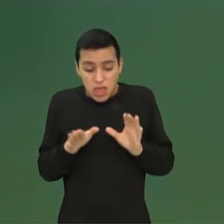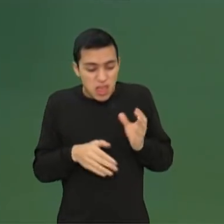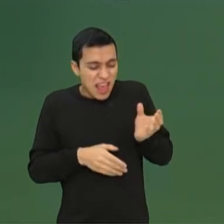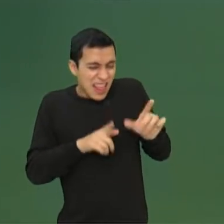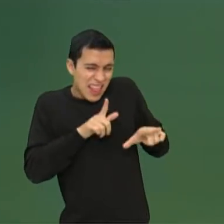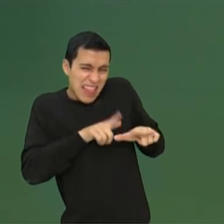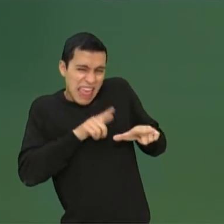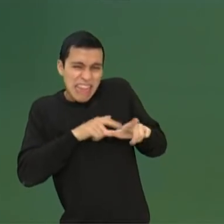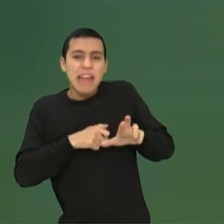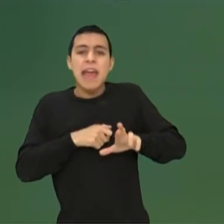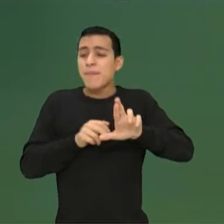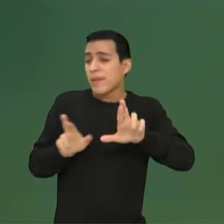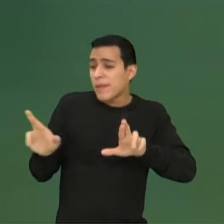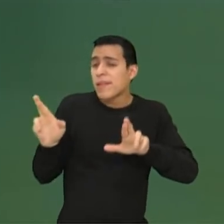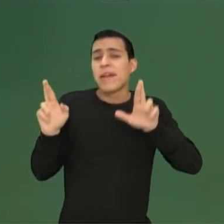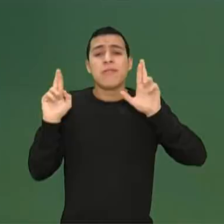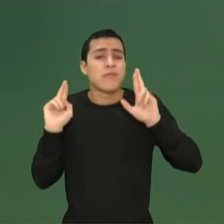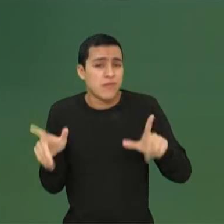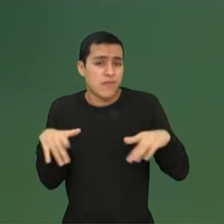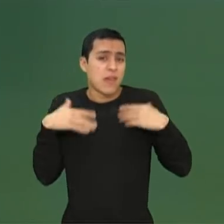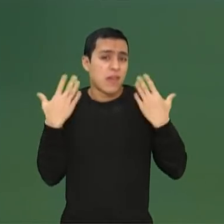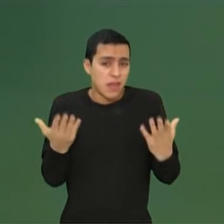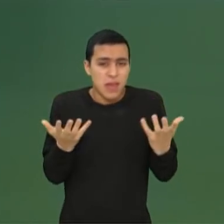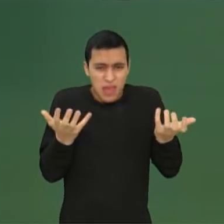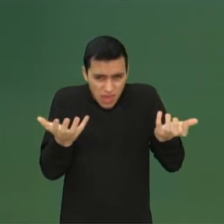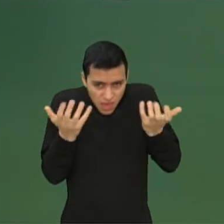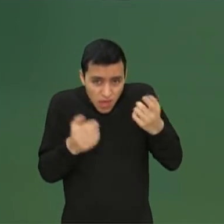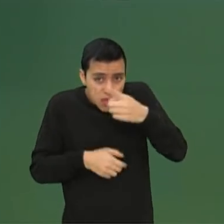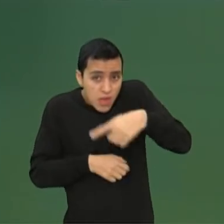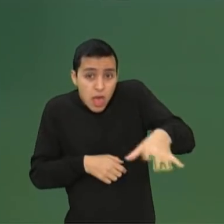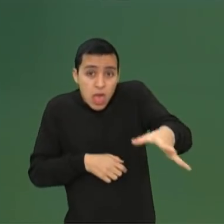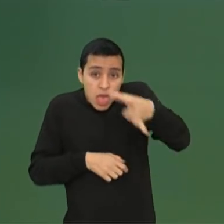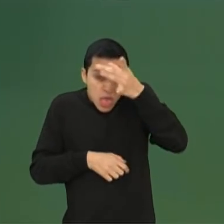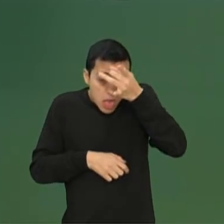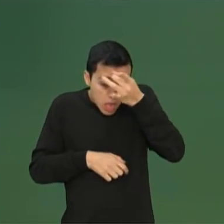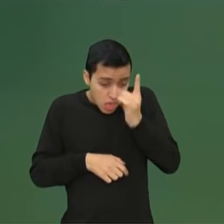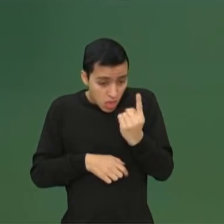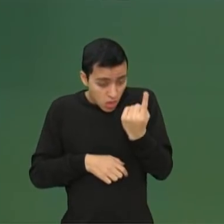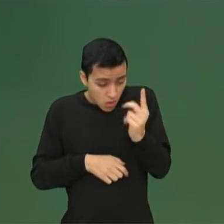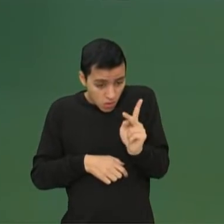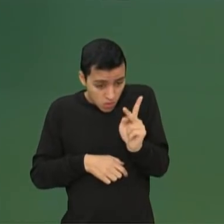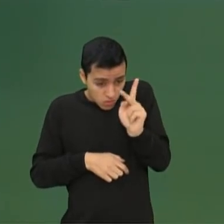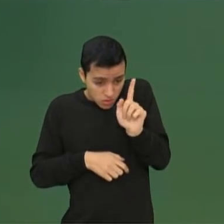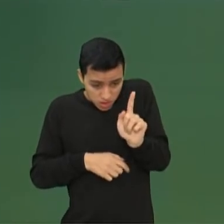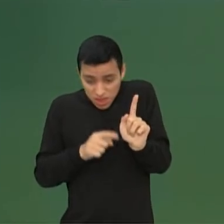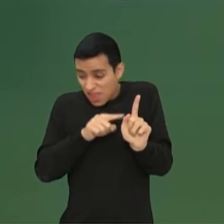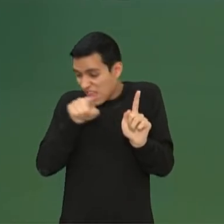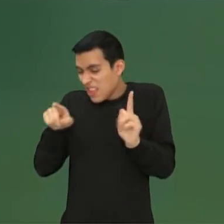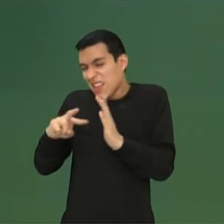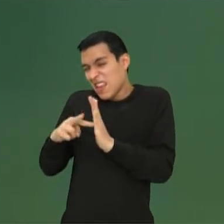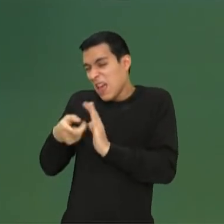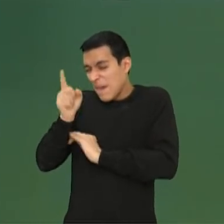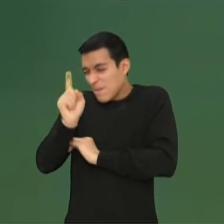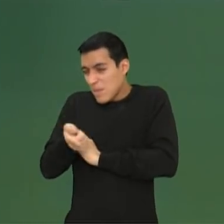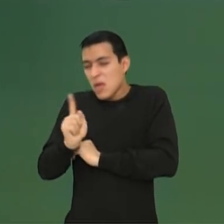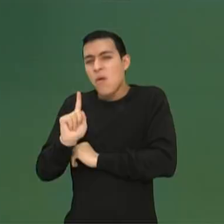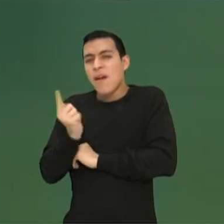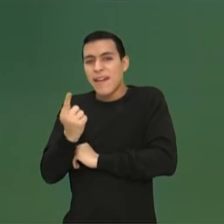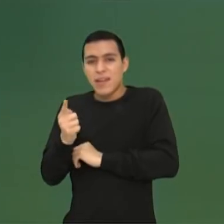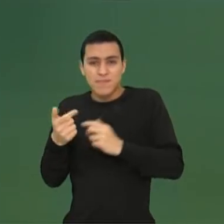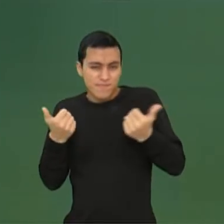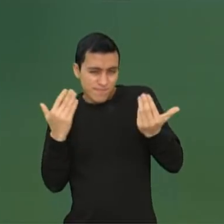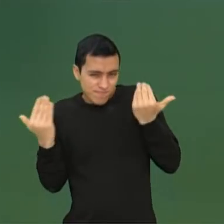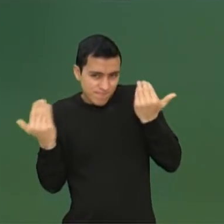que eu utilizei diferente. Então, eu quero que vocês guardem que 1 quilograma equivale a 1000